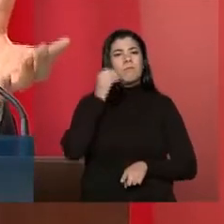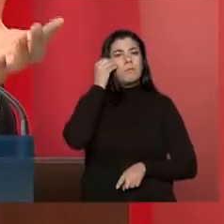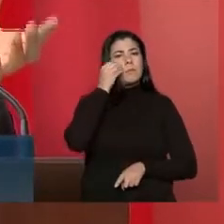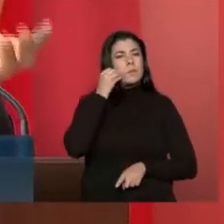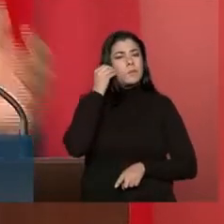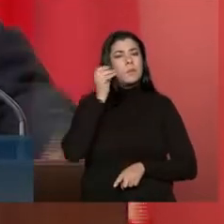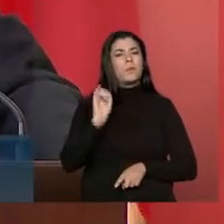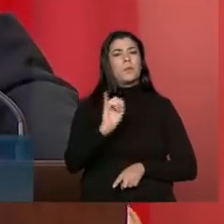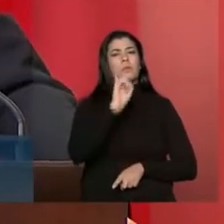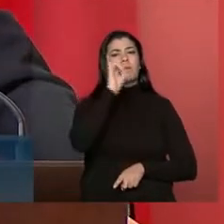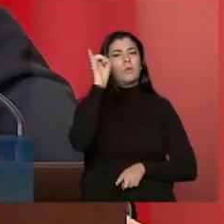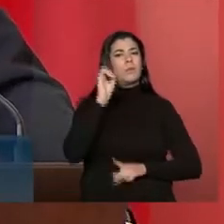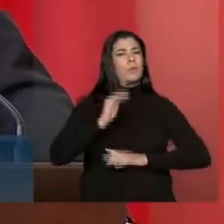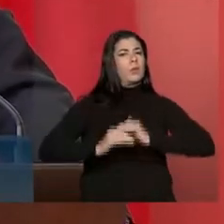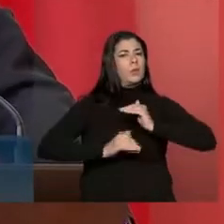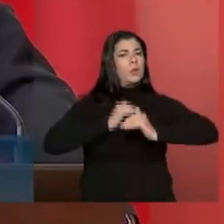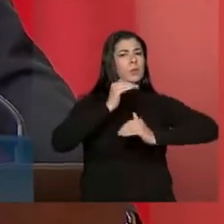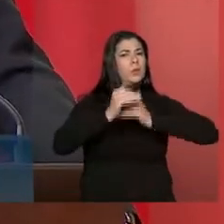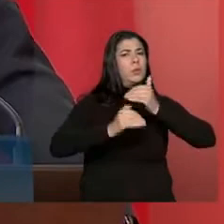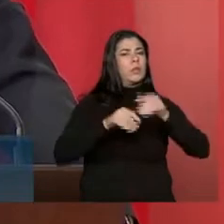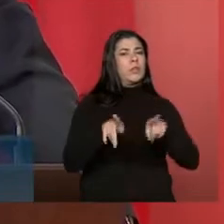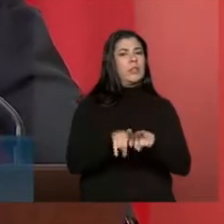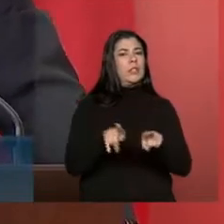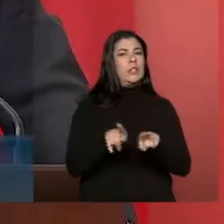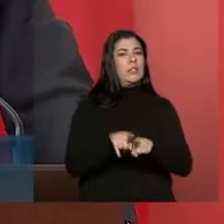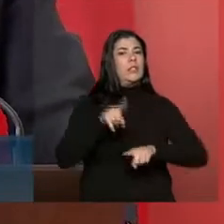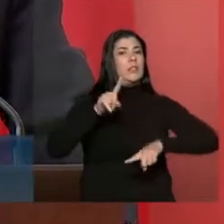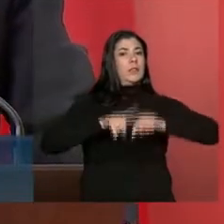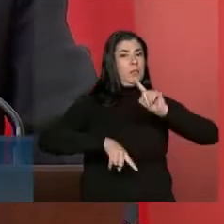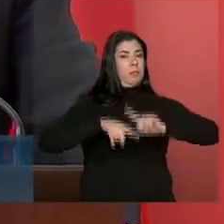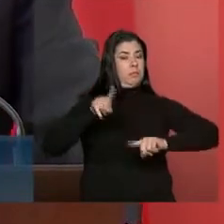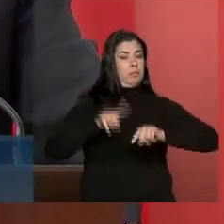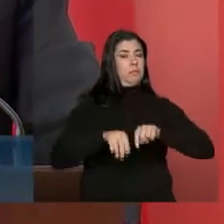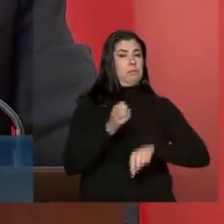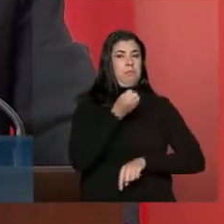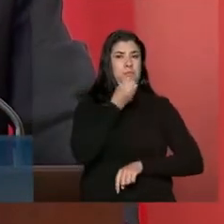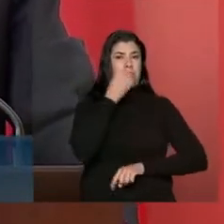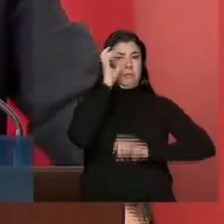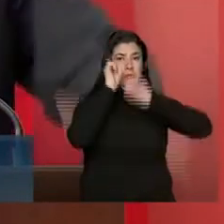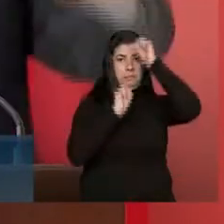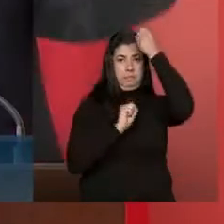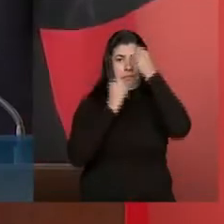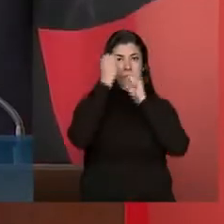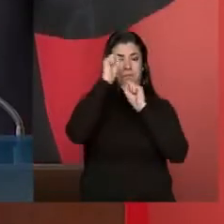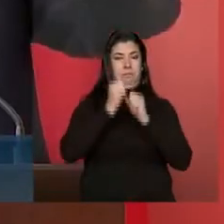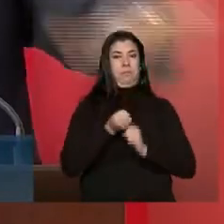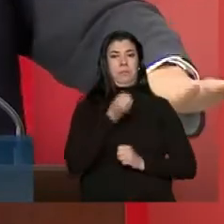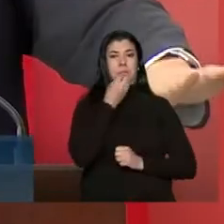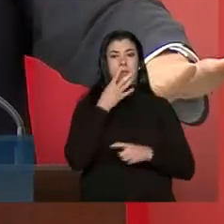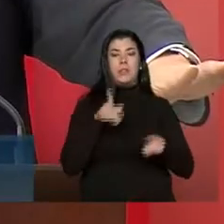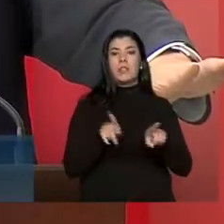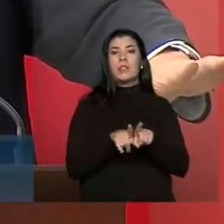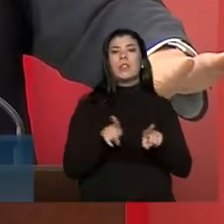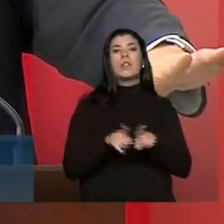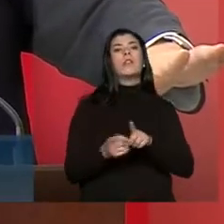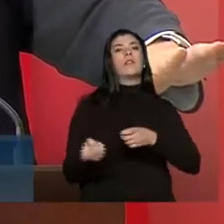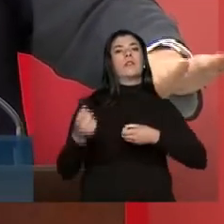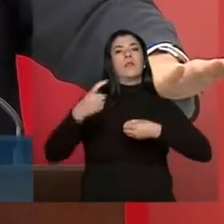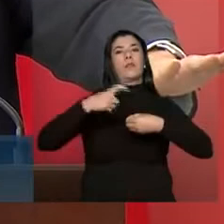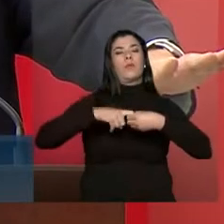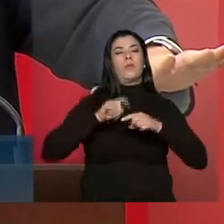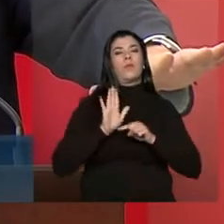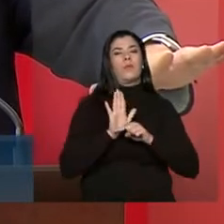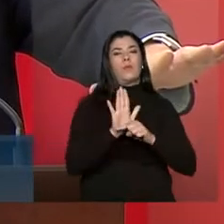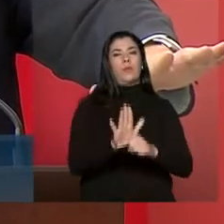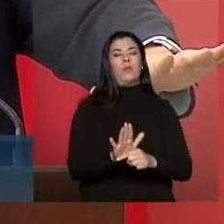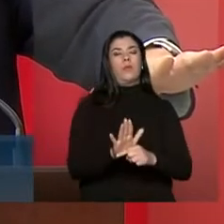nesta perspectiva. Temos também equipamentos de boa qualidade. Gostaríamos de cooperar com